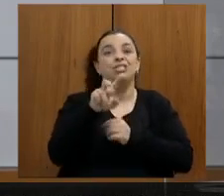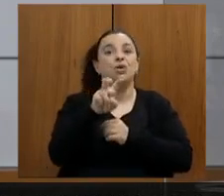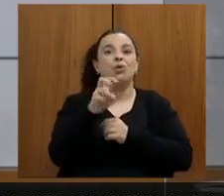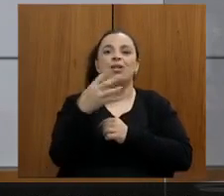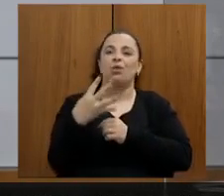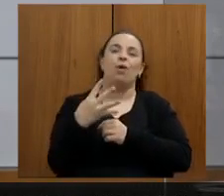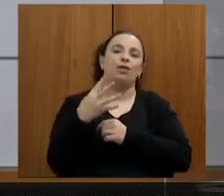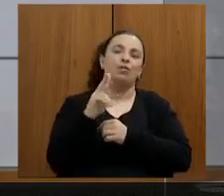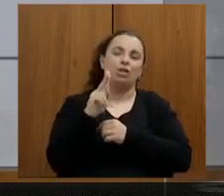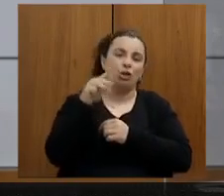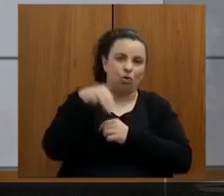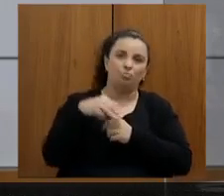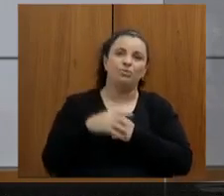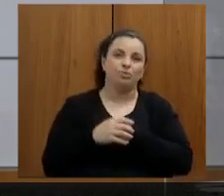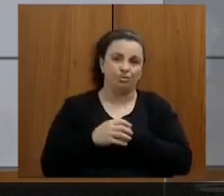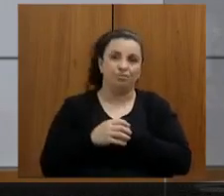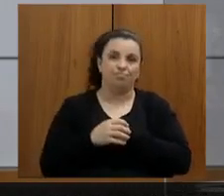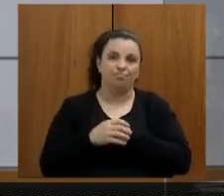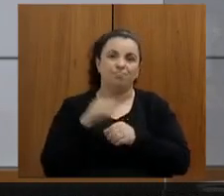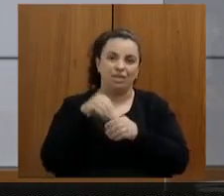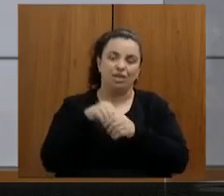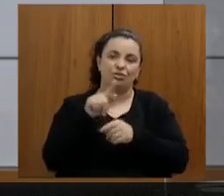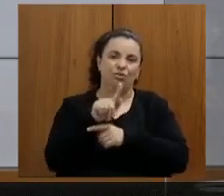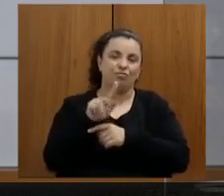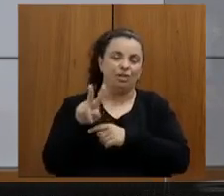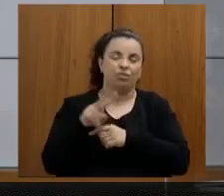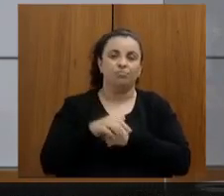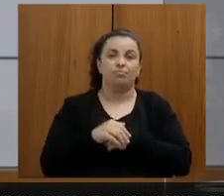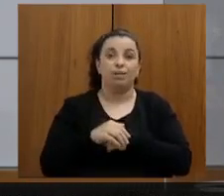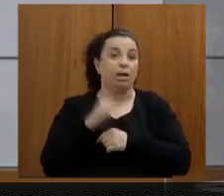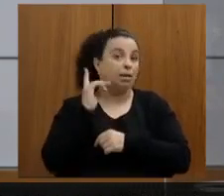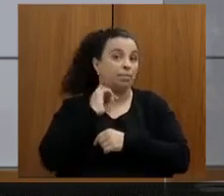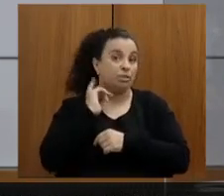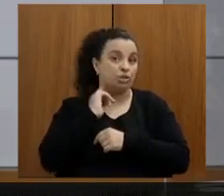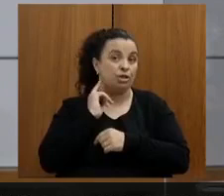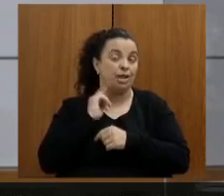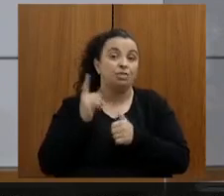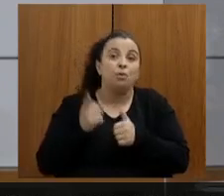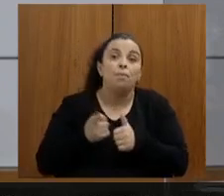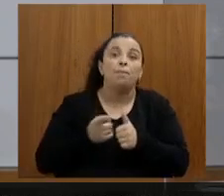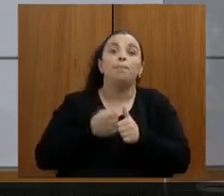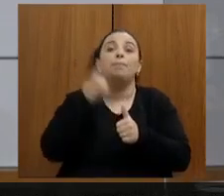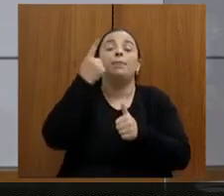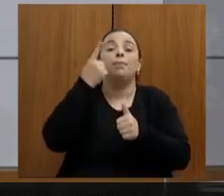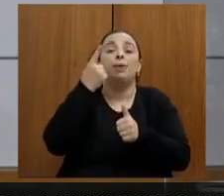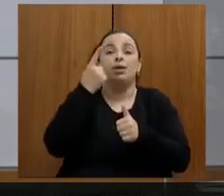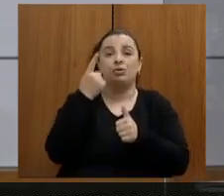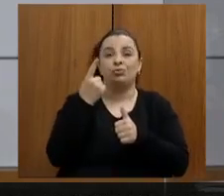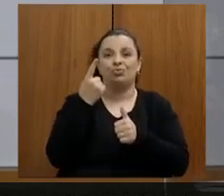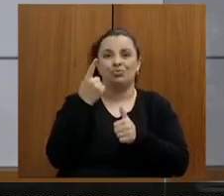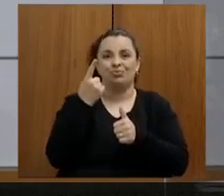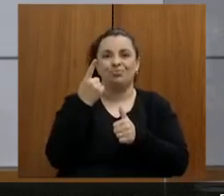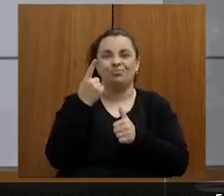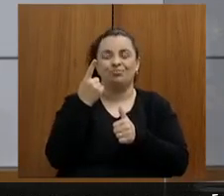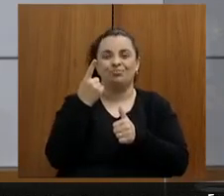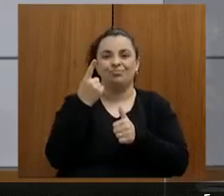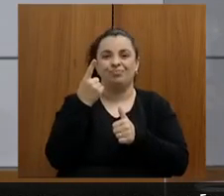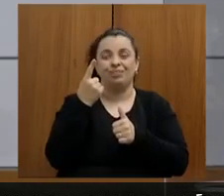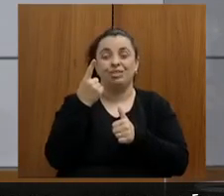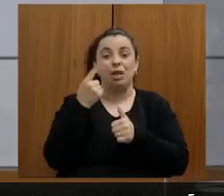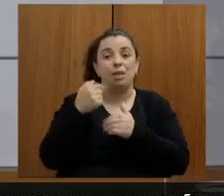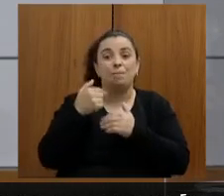Valadares Minas Gerais é o primeiro estado em extensão é